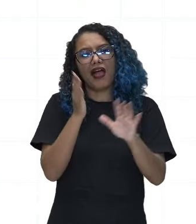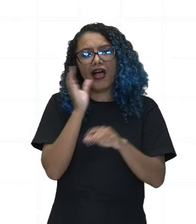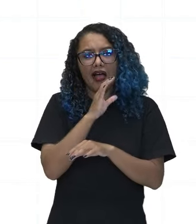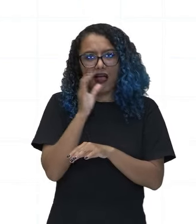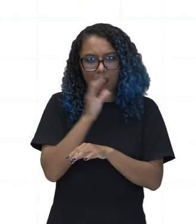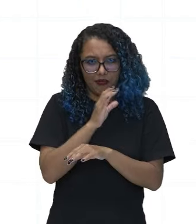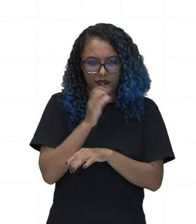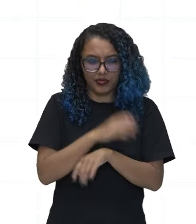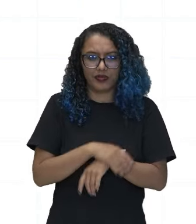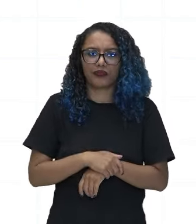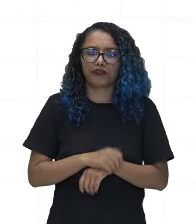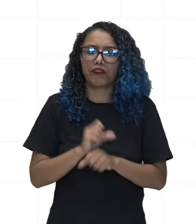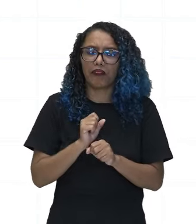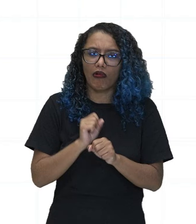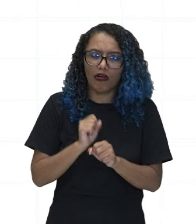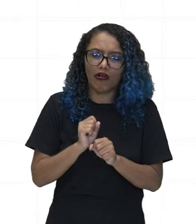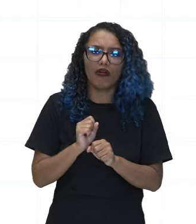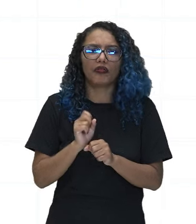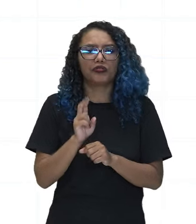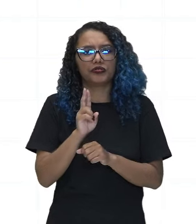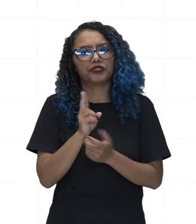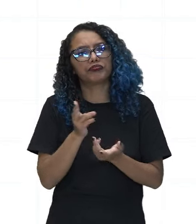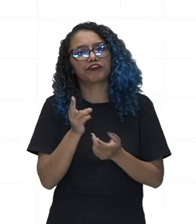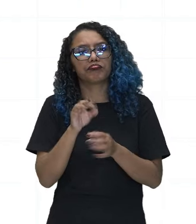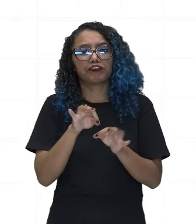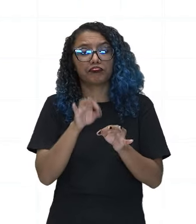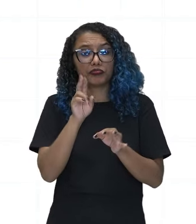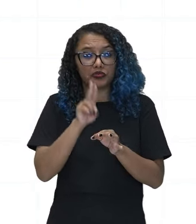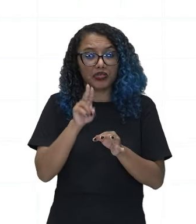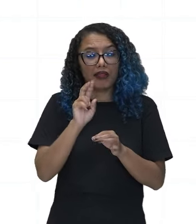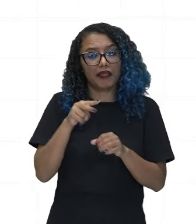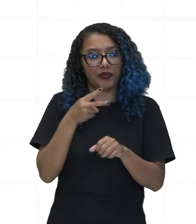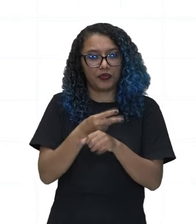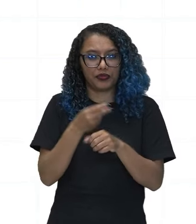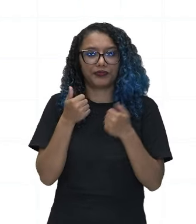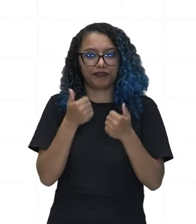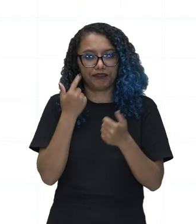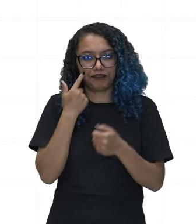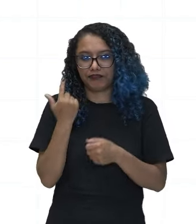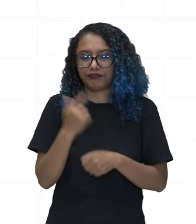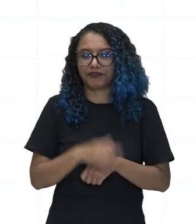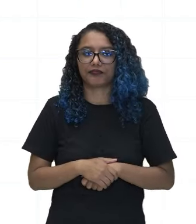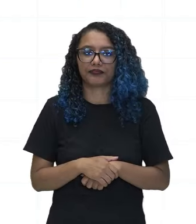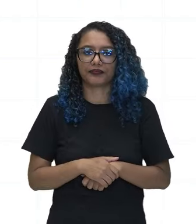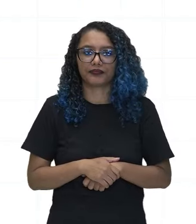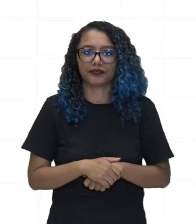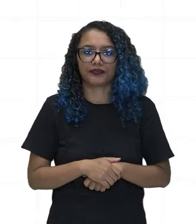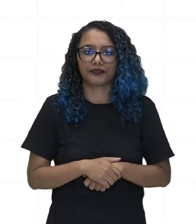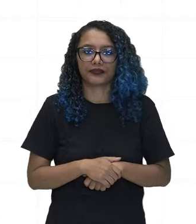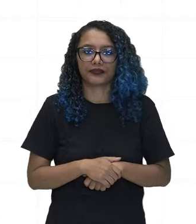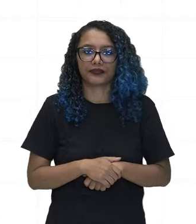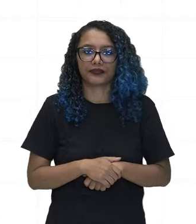você poderá utilizar depois de assistir ao vídeo. Então, outra informação importante, que